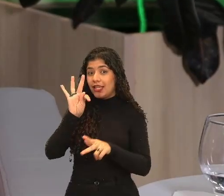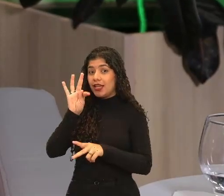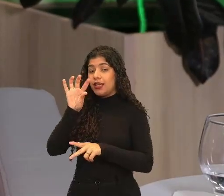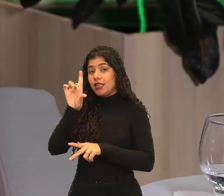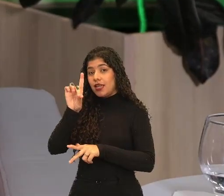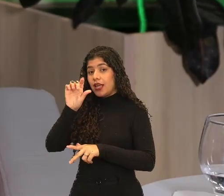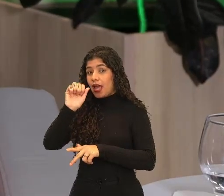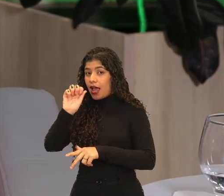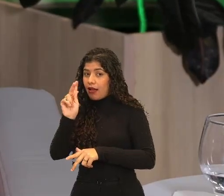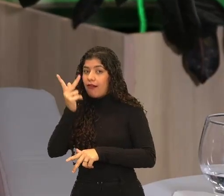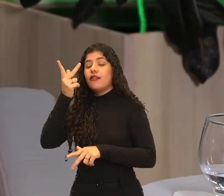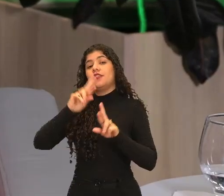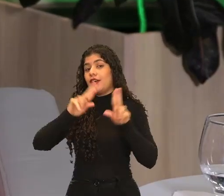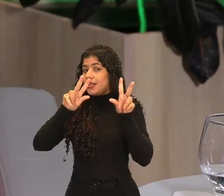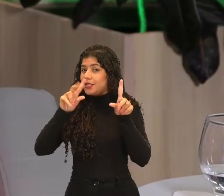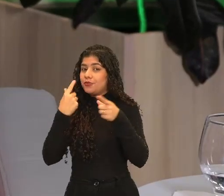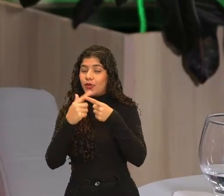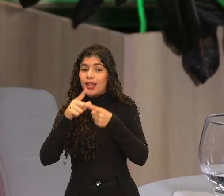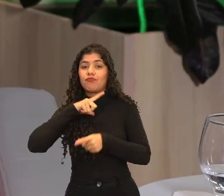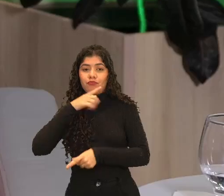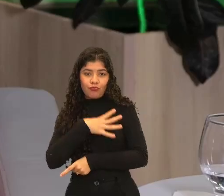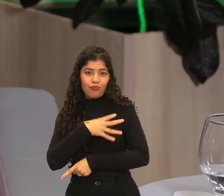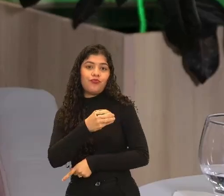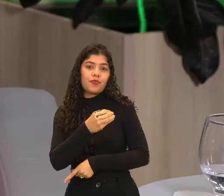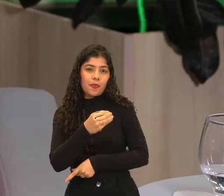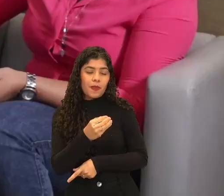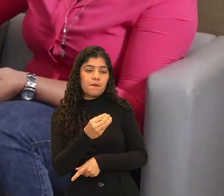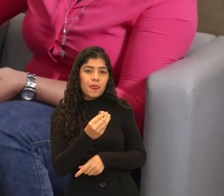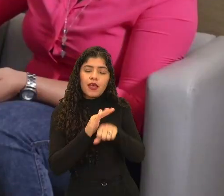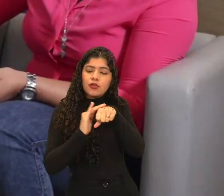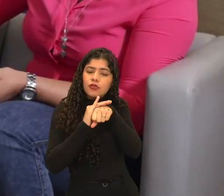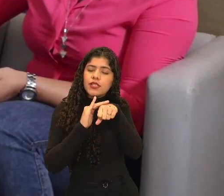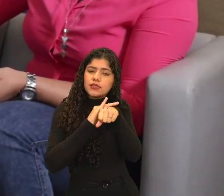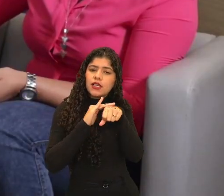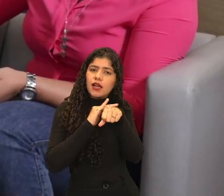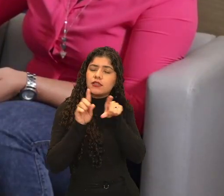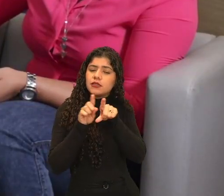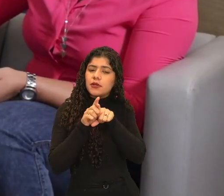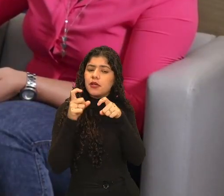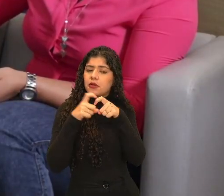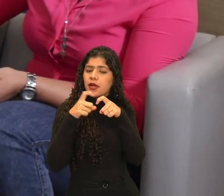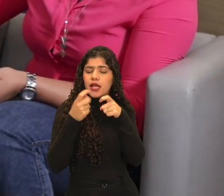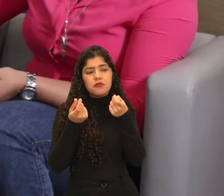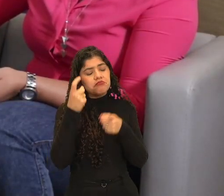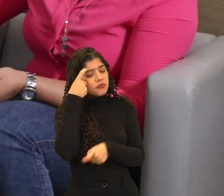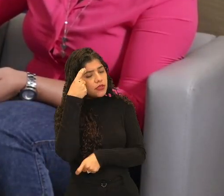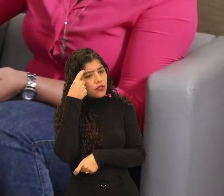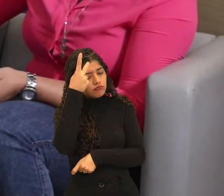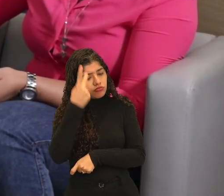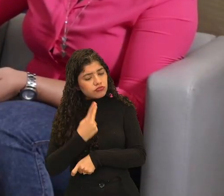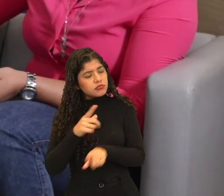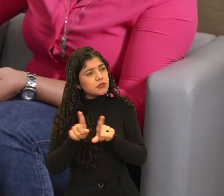o diagnóstico dela foi fechado por conta do filho. Ela levava para as terapias e começava a pensar e se encontrava naquilo que o filho também